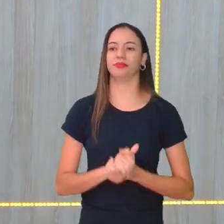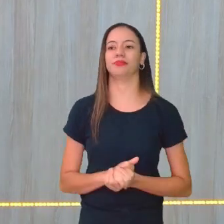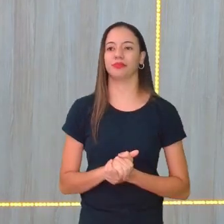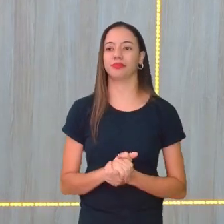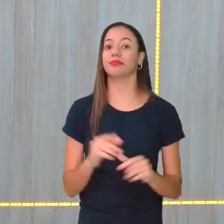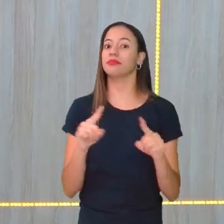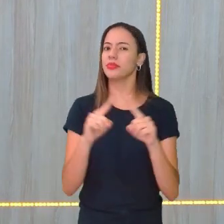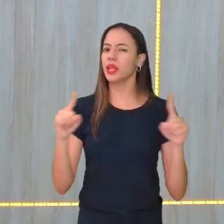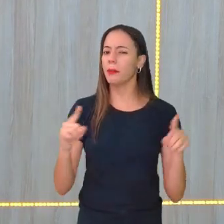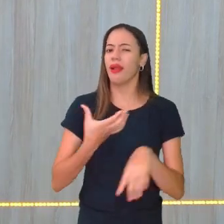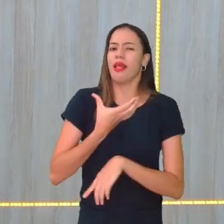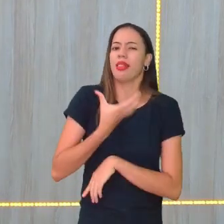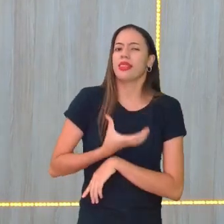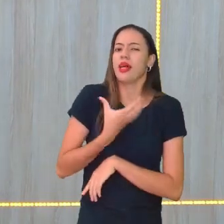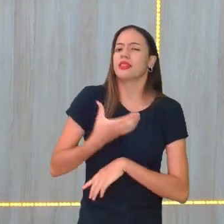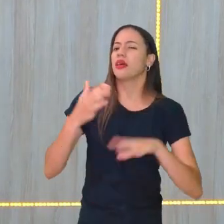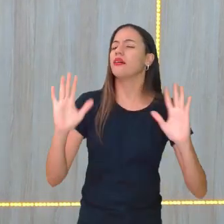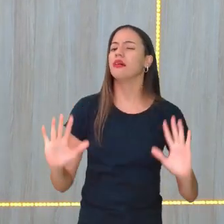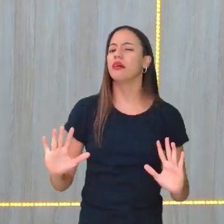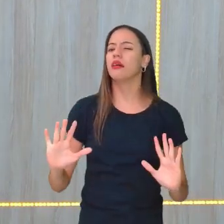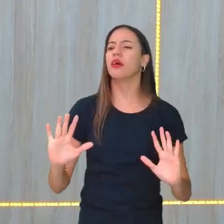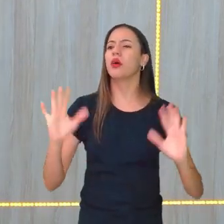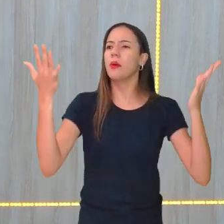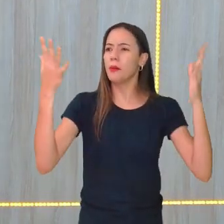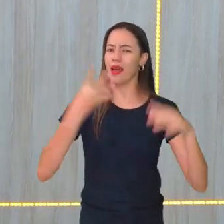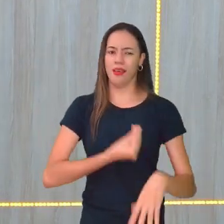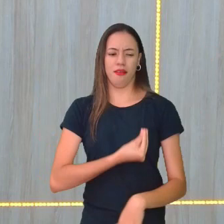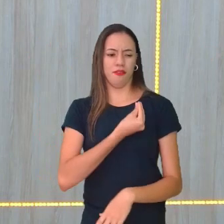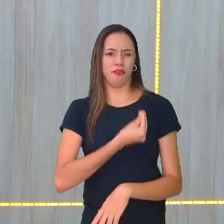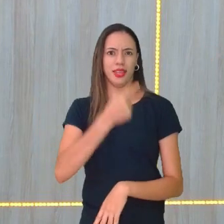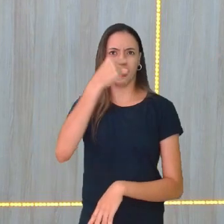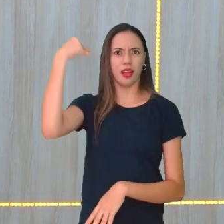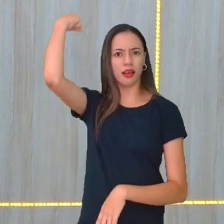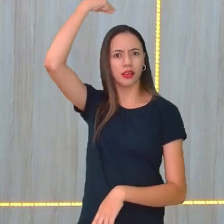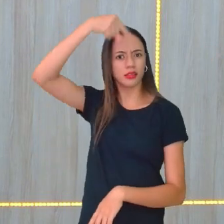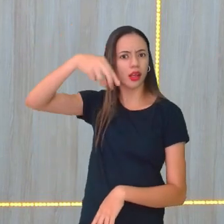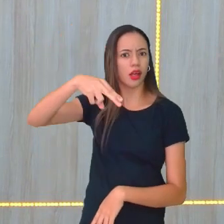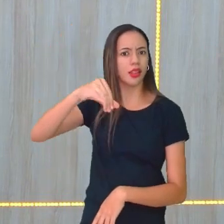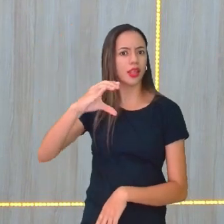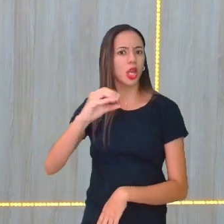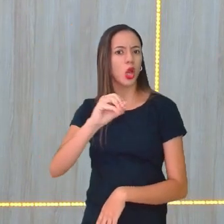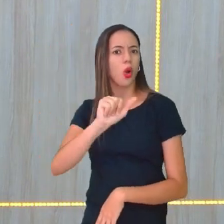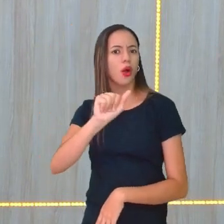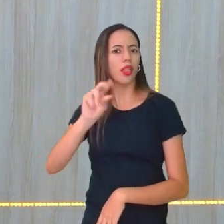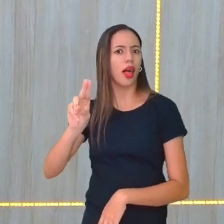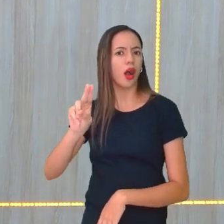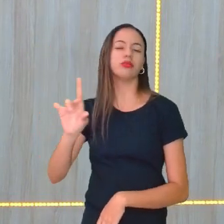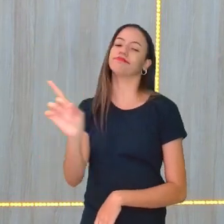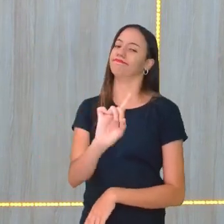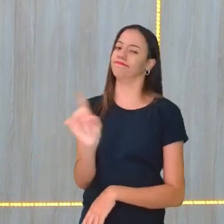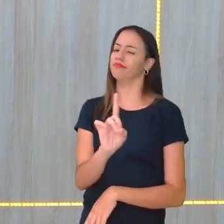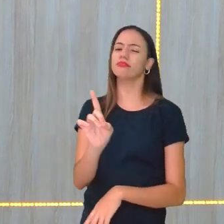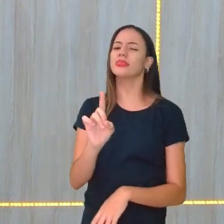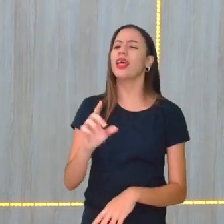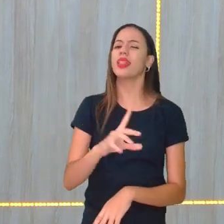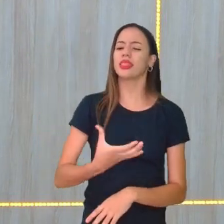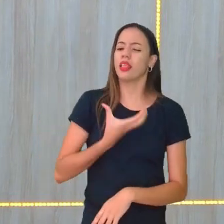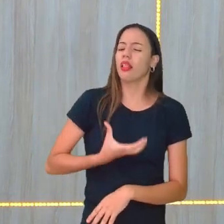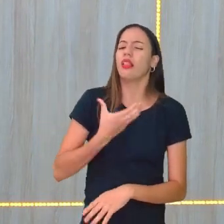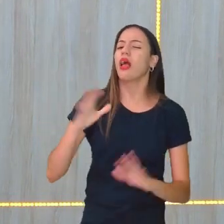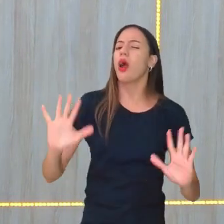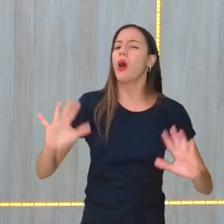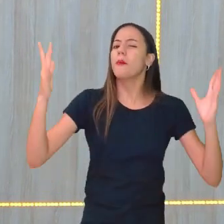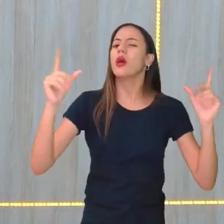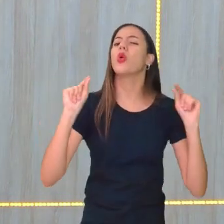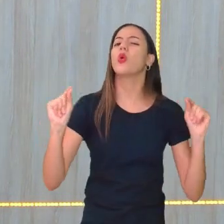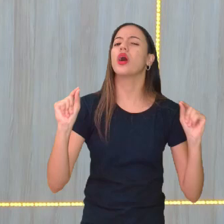Mas o Natal comemora a vida do São Nicolau? Não. O que é que o Natal comemora? O dia